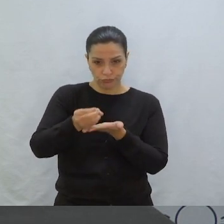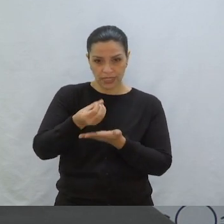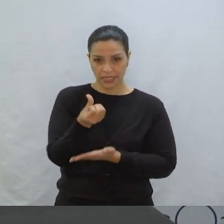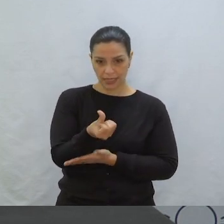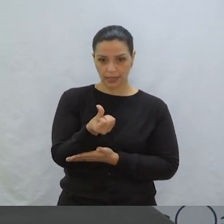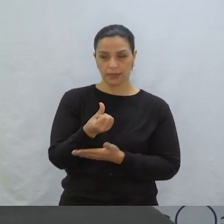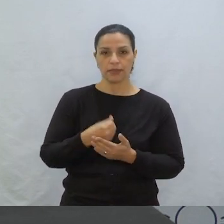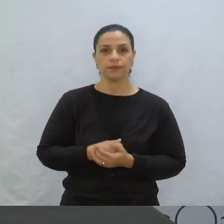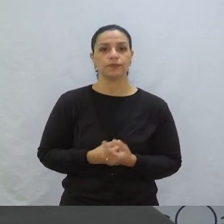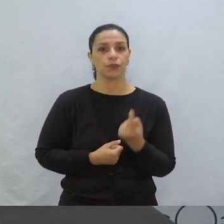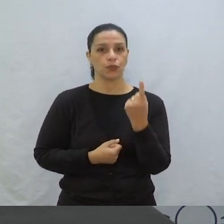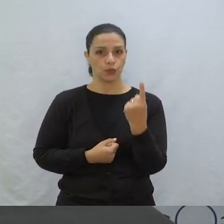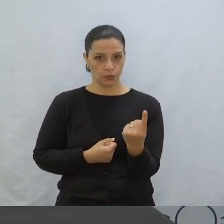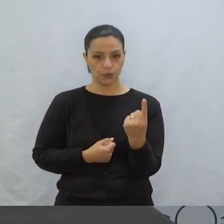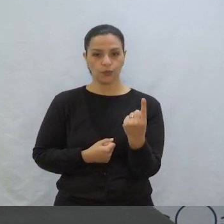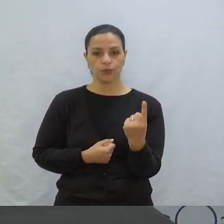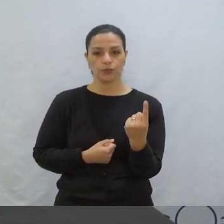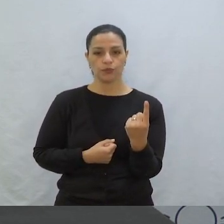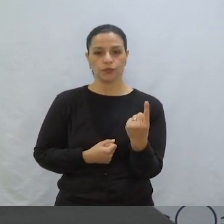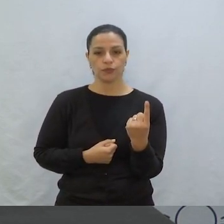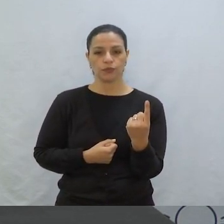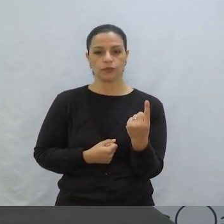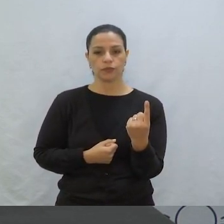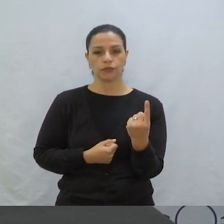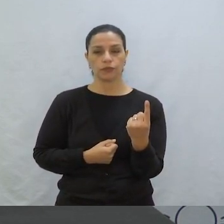tampinhas. 1,